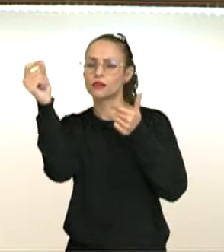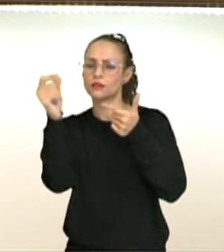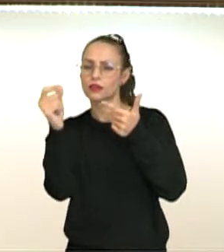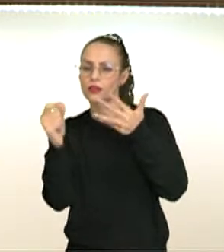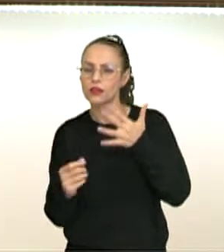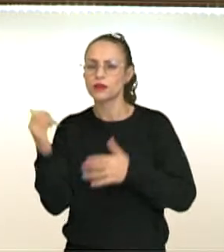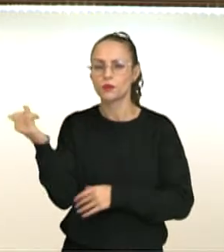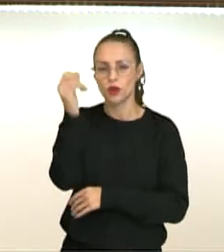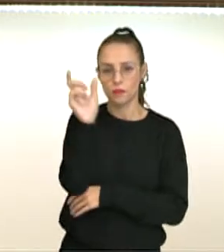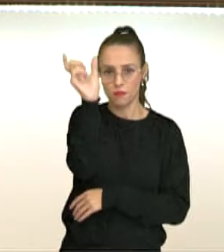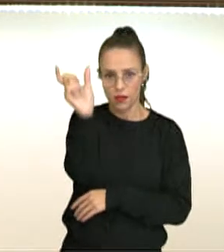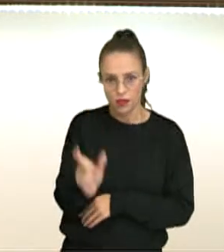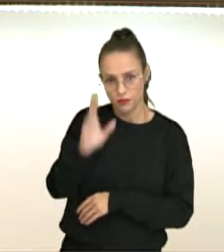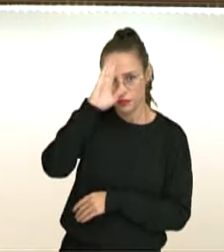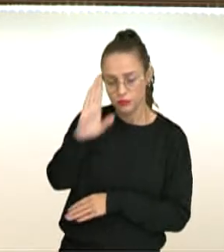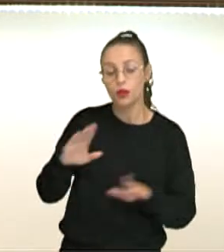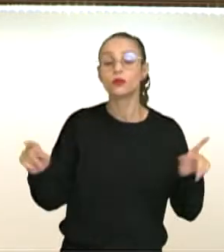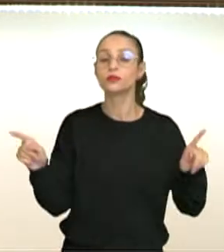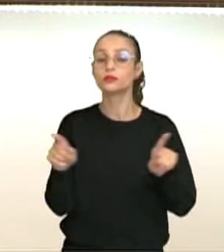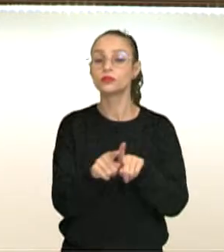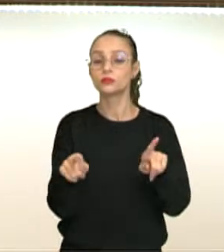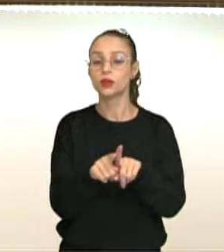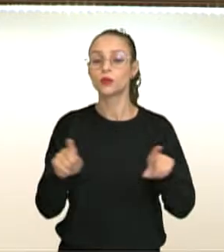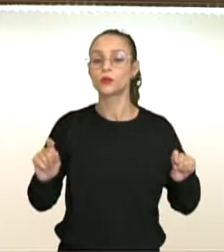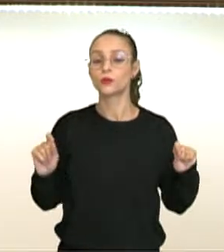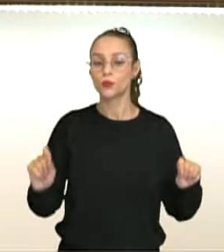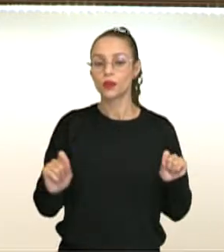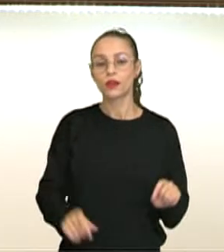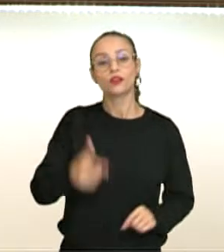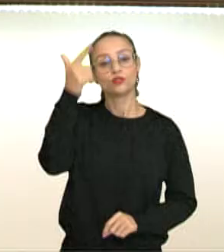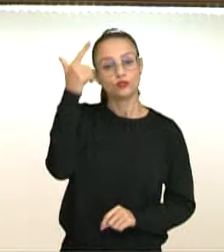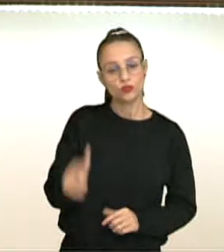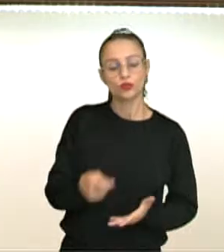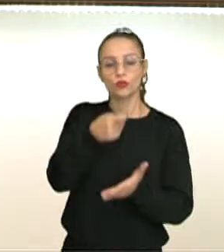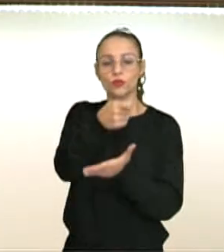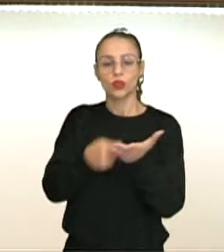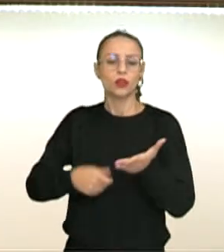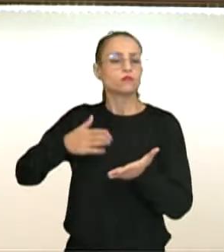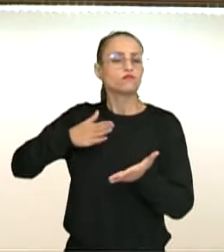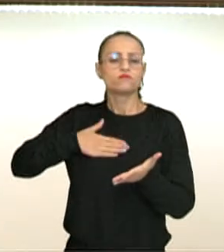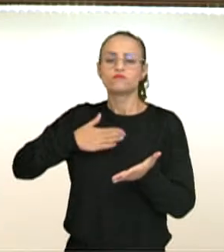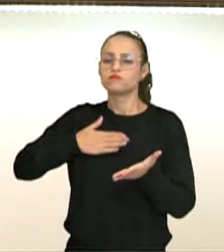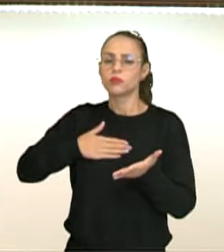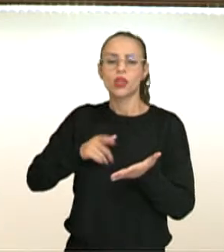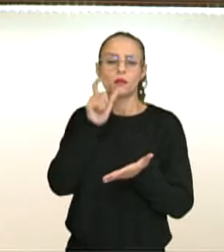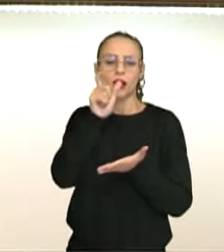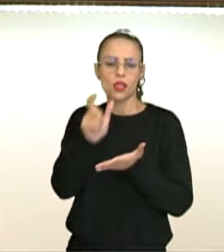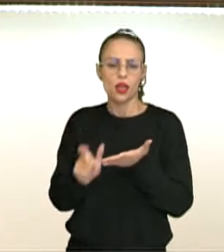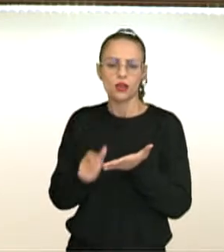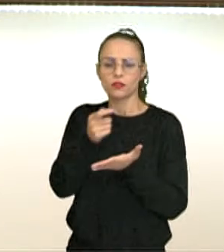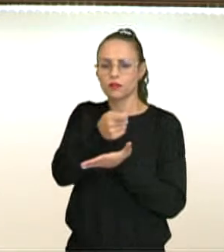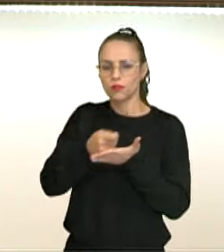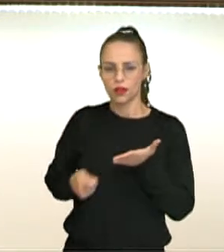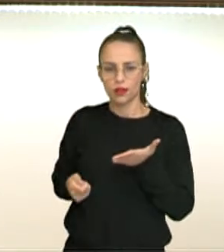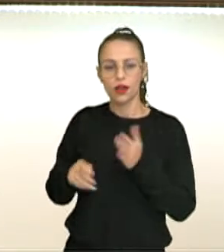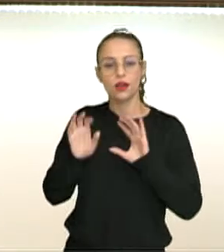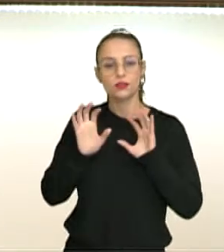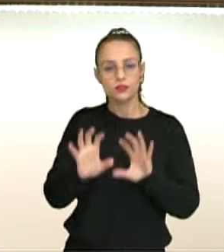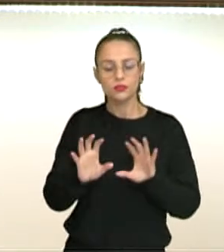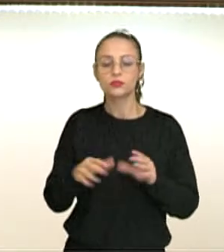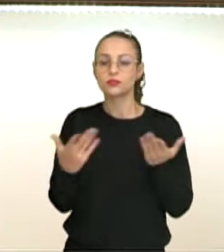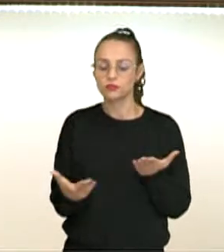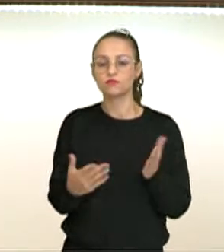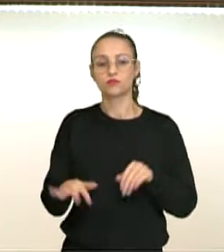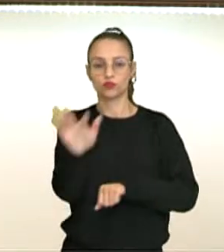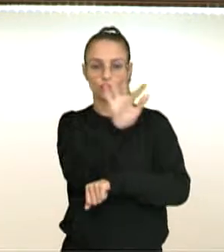as palavras-chave, eu faço o quê? Eu reescrevo com as minhas próprias palavras e dessa maneira eu coloco na